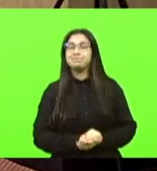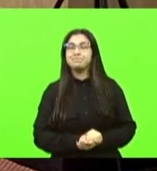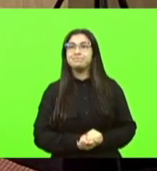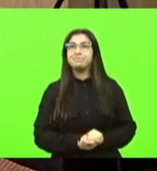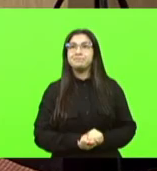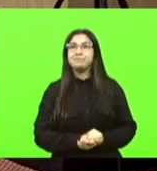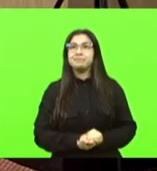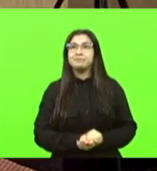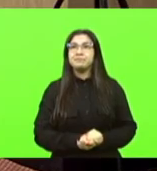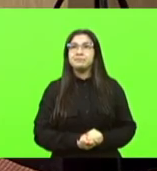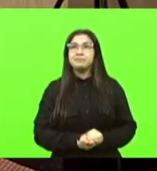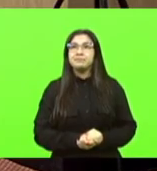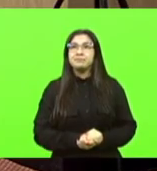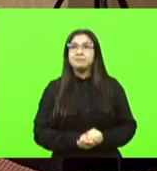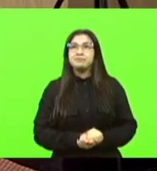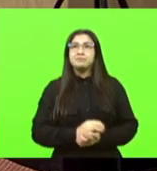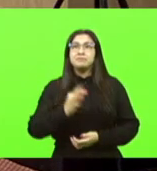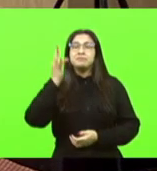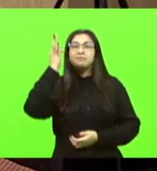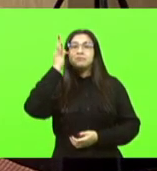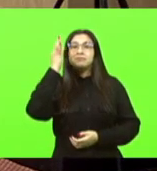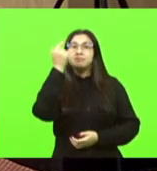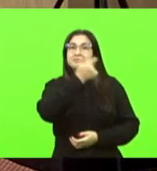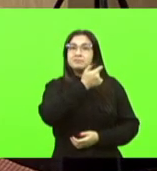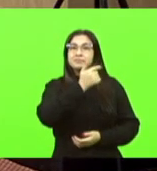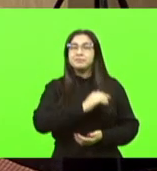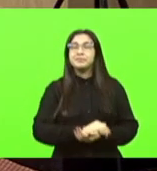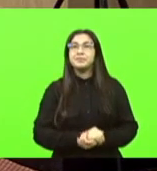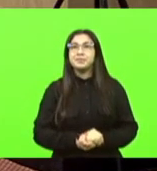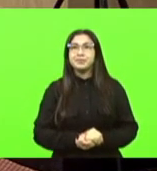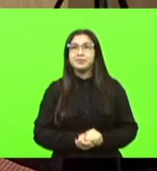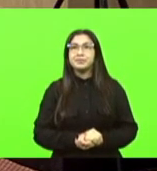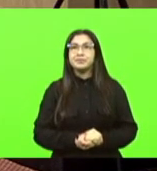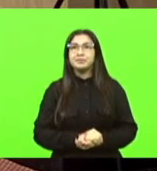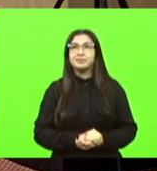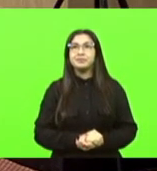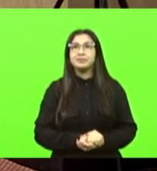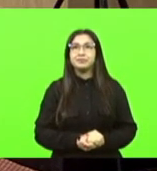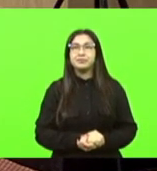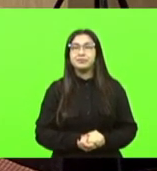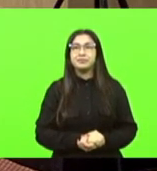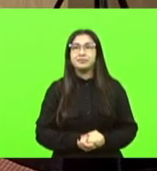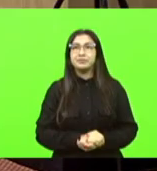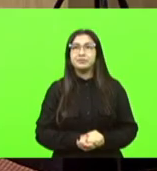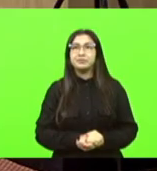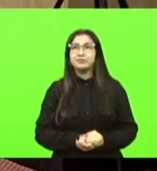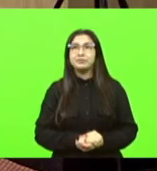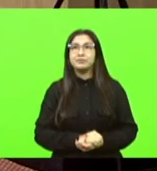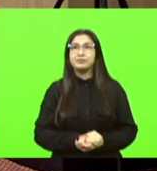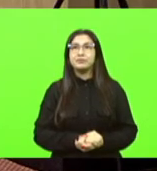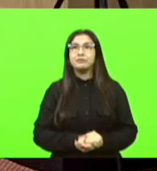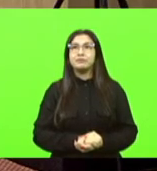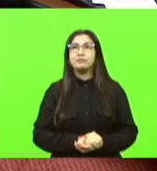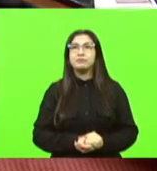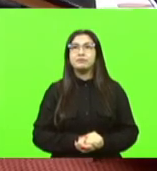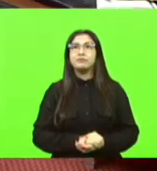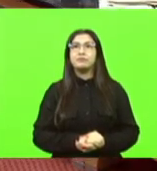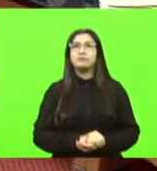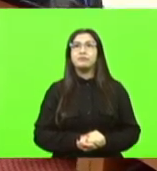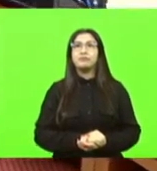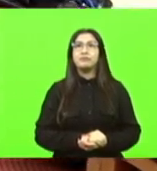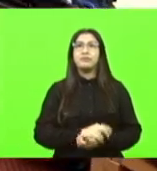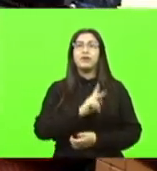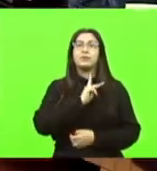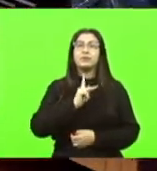em uma palavra o deputado Fabiano da Luz senhor presidente eu gostaria de me inscrever o senhor presidente